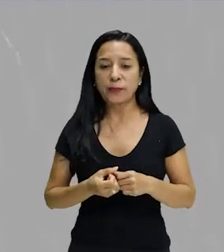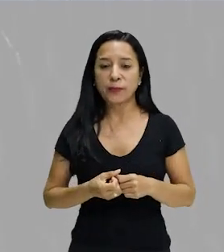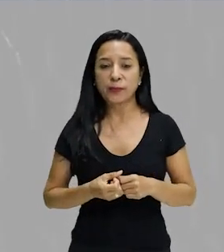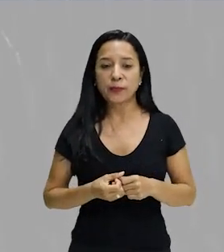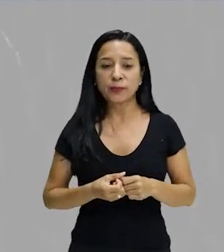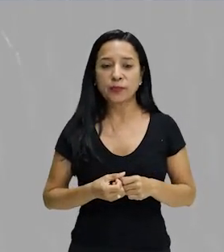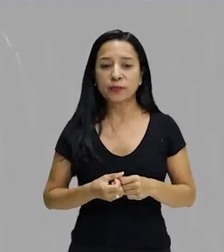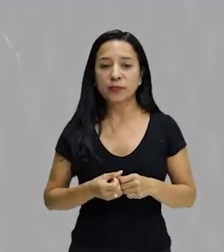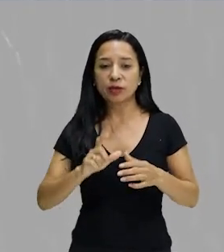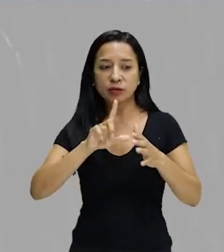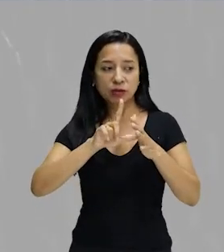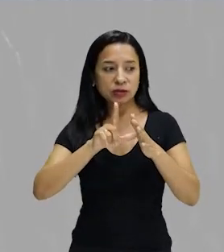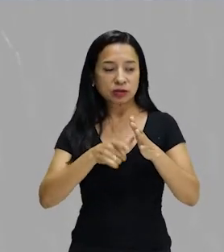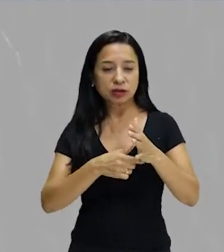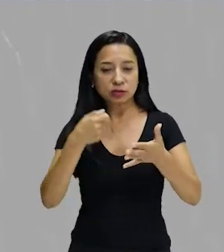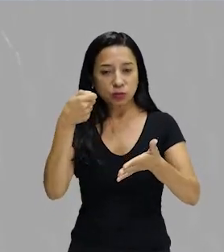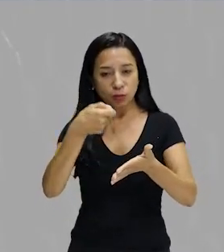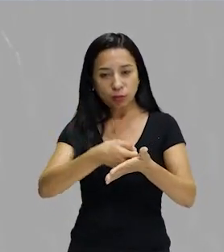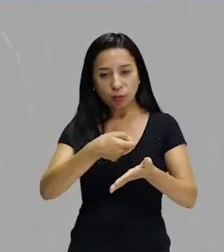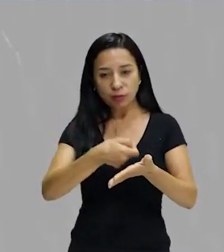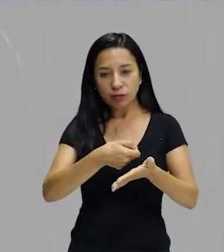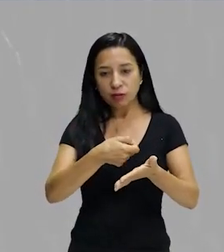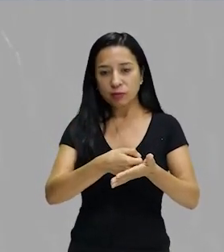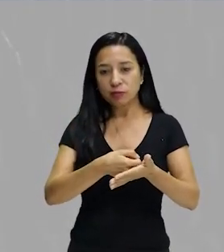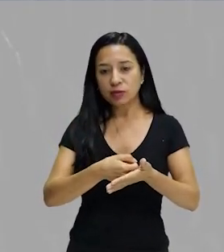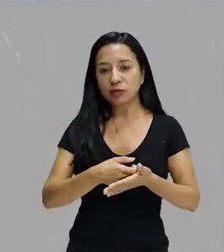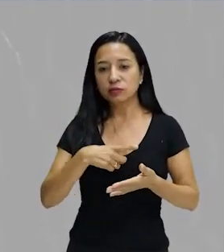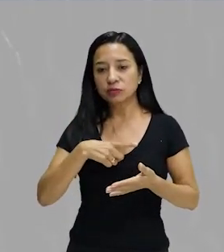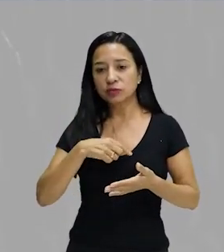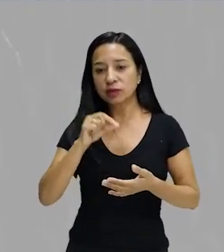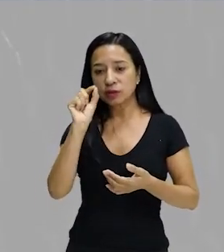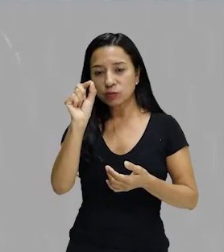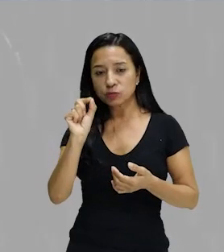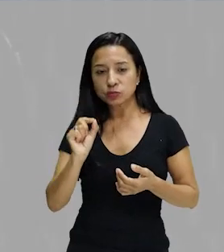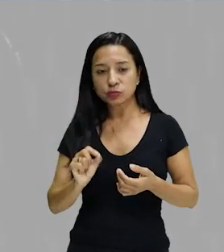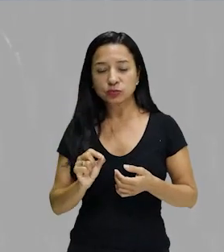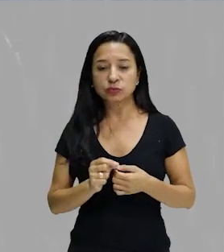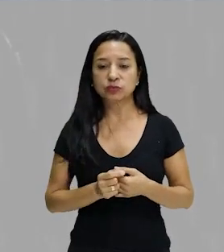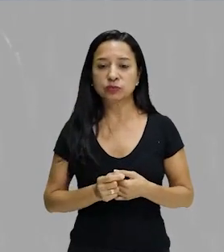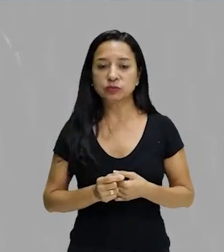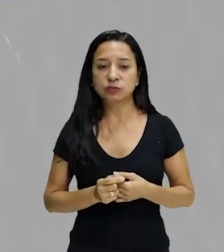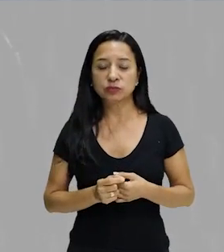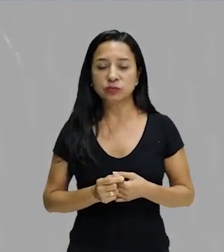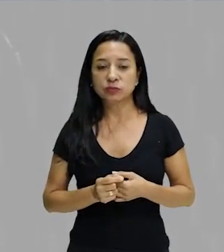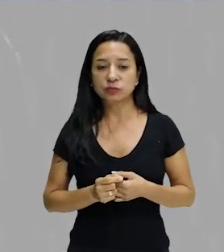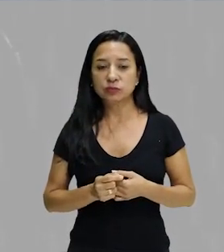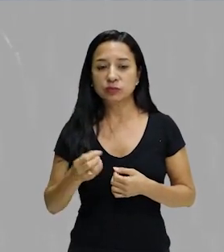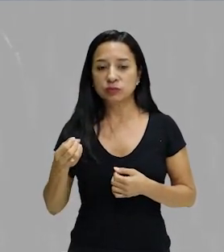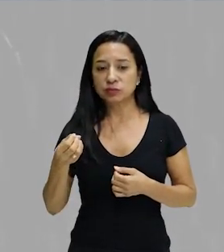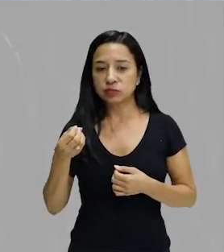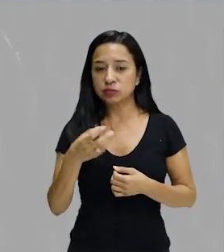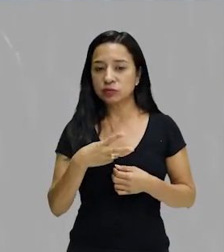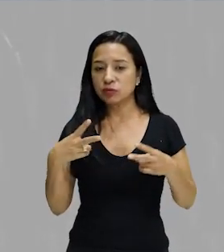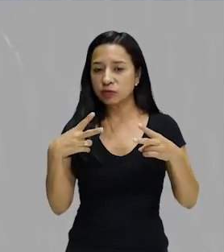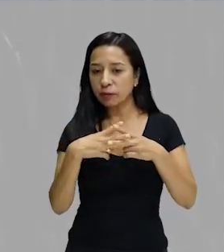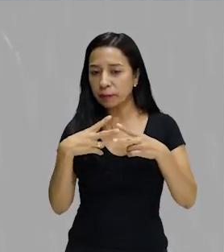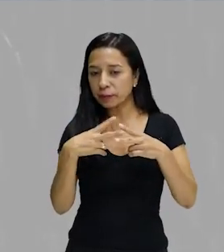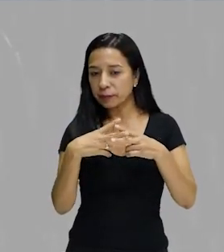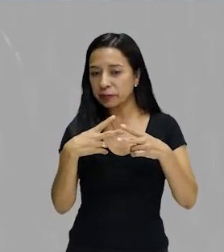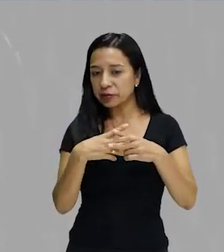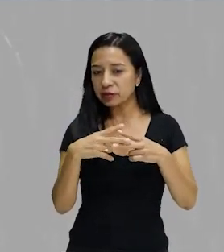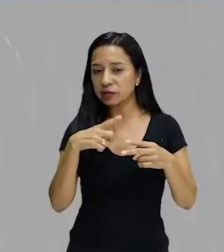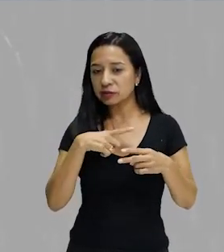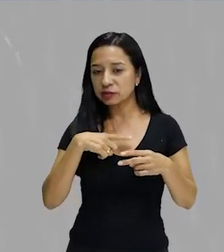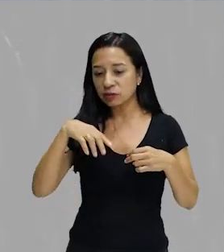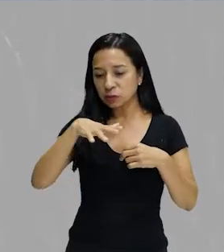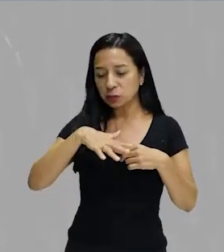no pagamento implica em juros. Mas aqui diz, ó, isso, uma nova briga, implicará situação